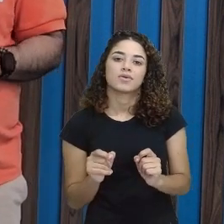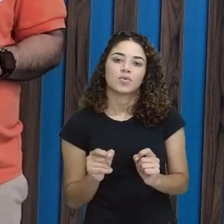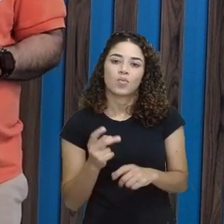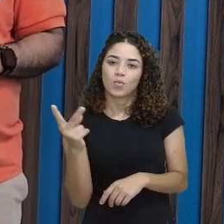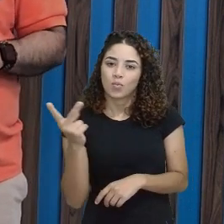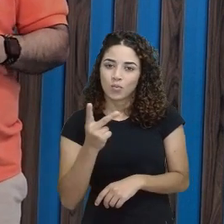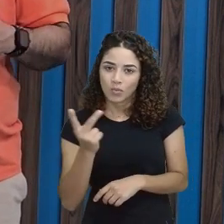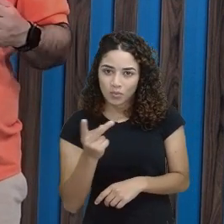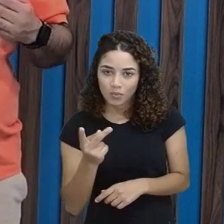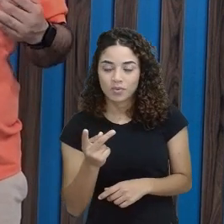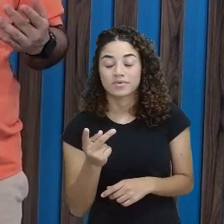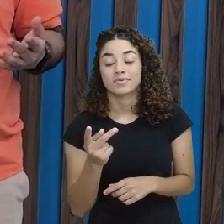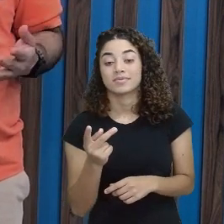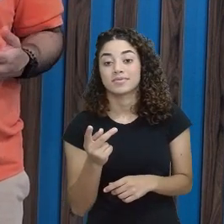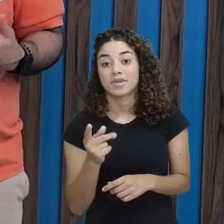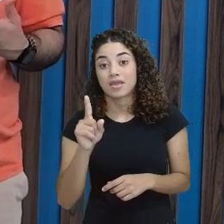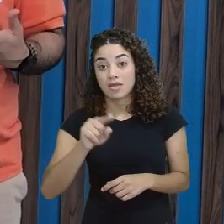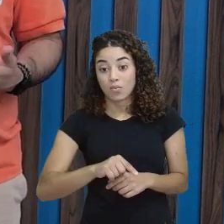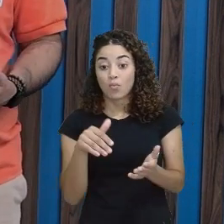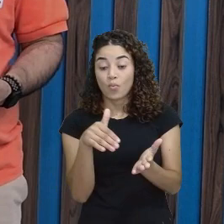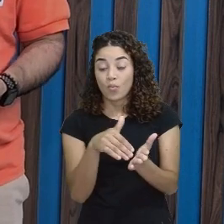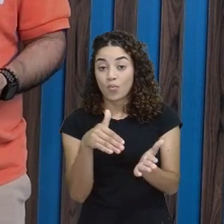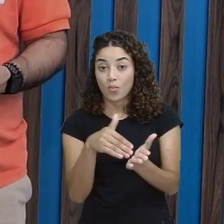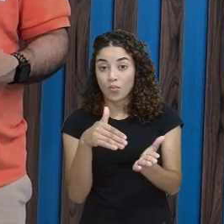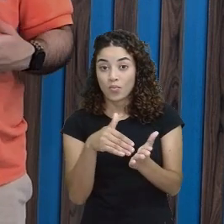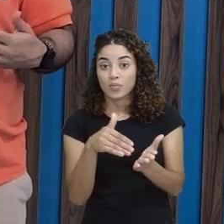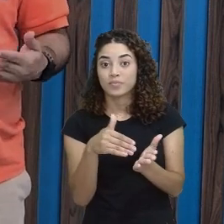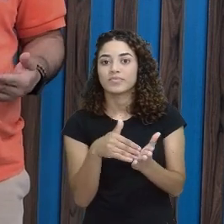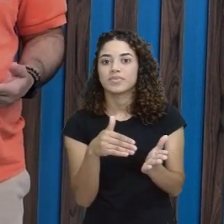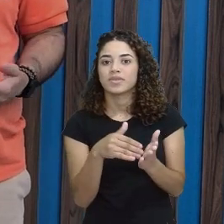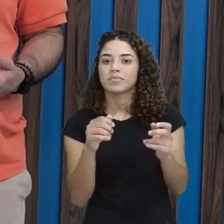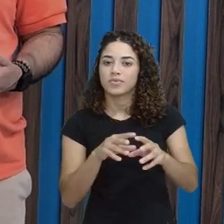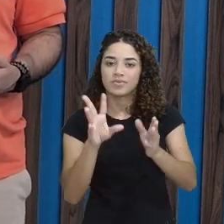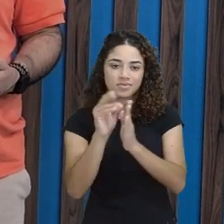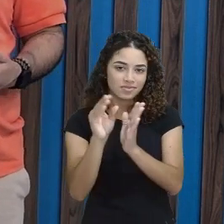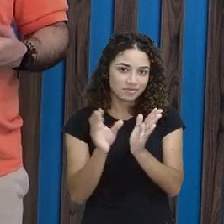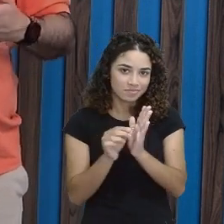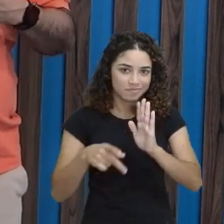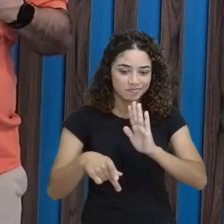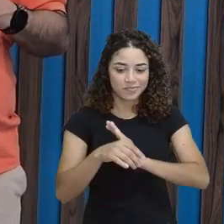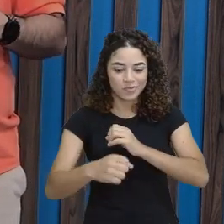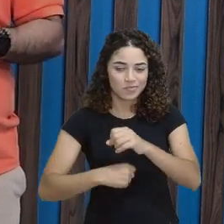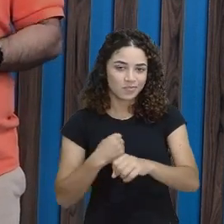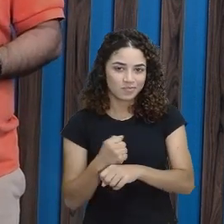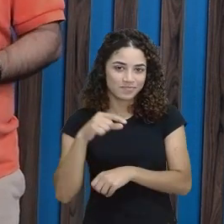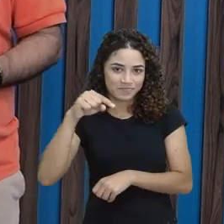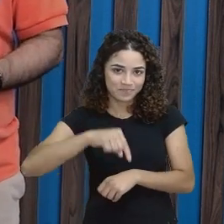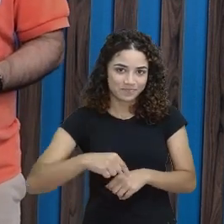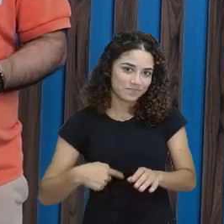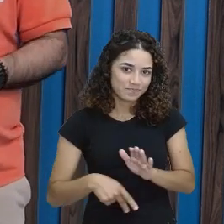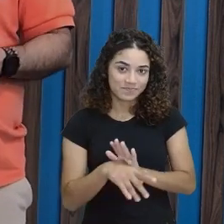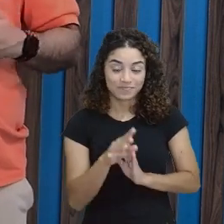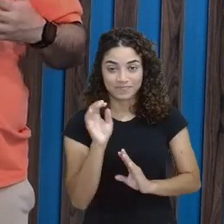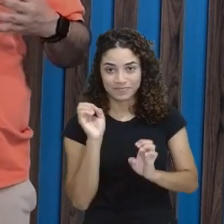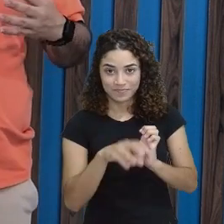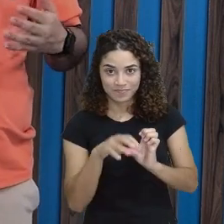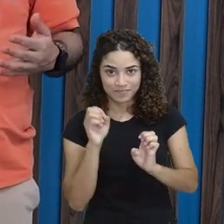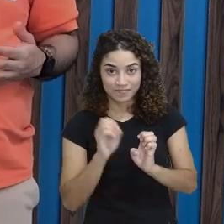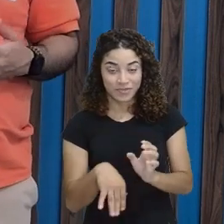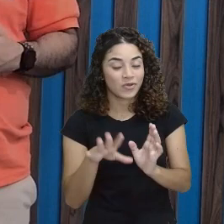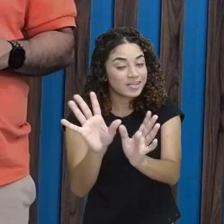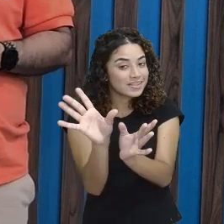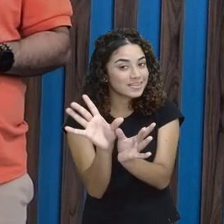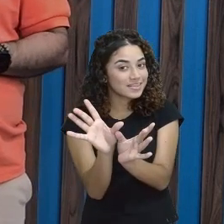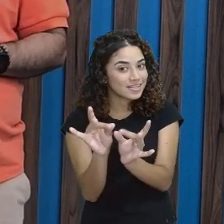de conteúdos, né, do nosso ano letivo aqui pelo Educa Recife. Mas ó, um detalhe, a gente